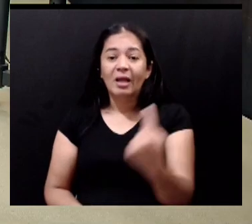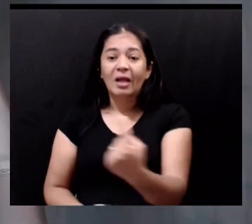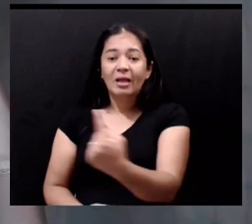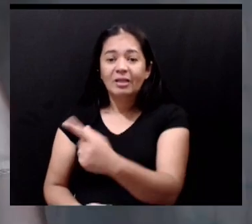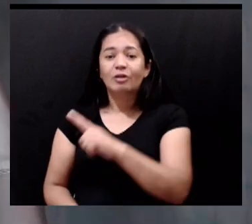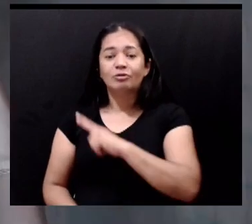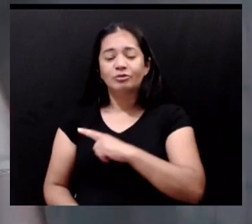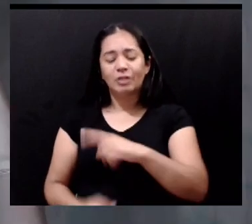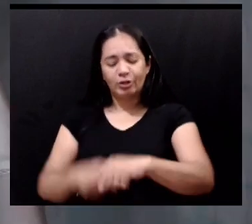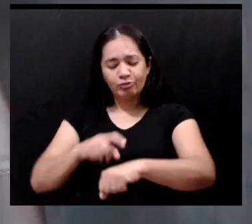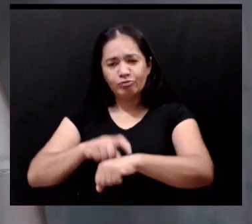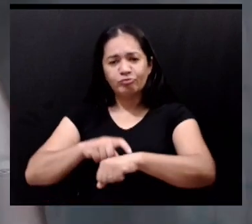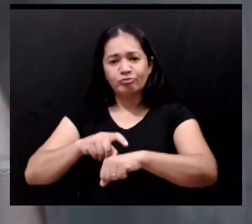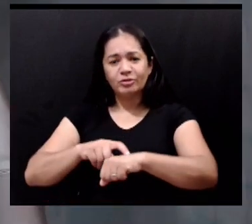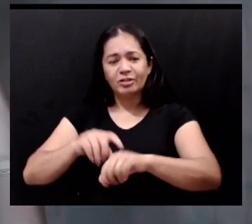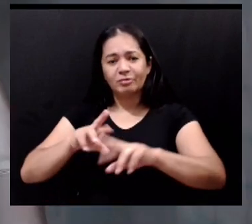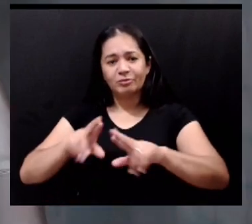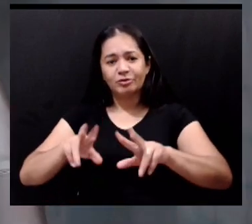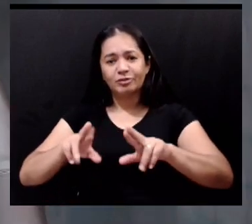diferente?